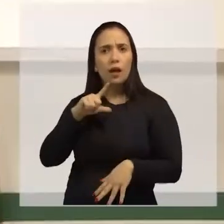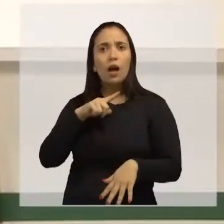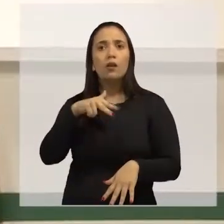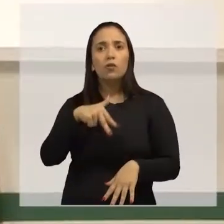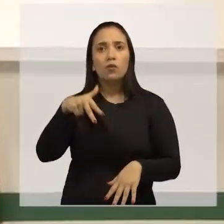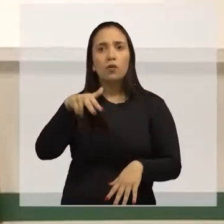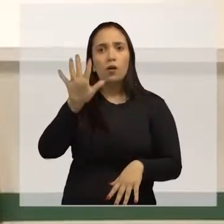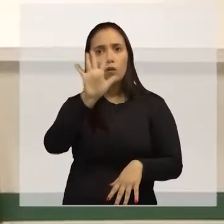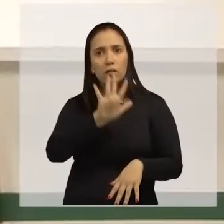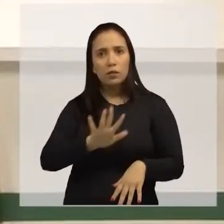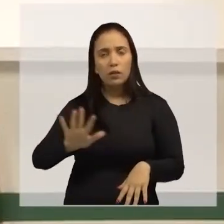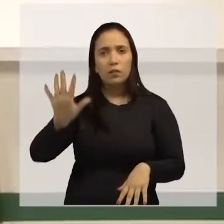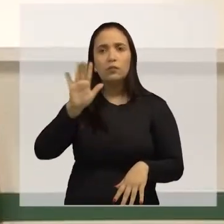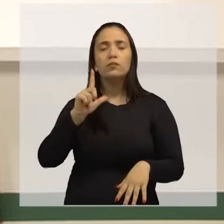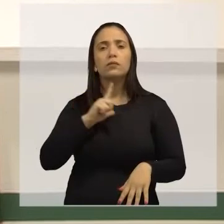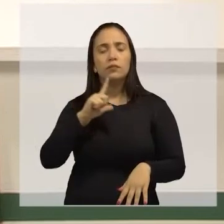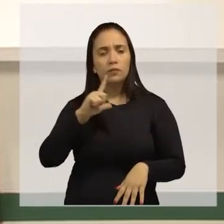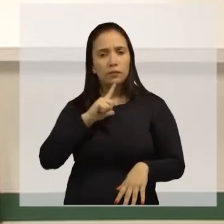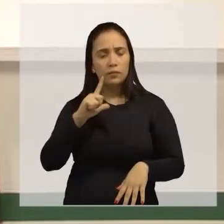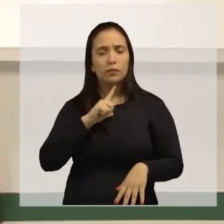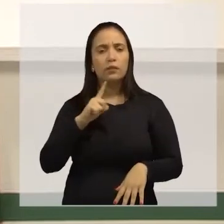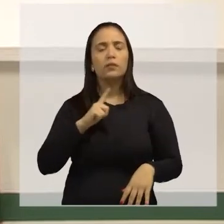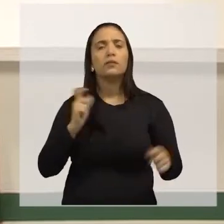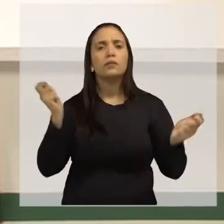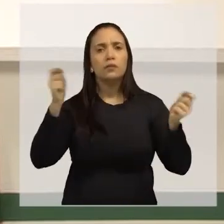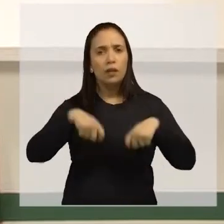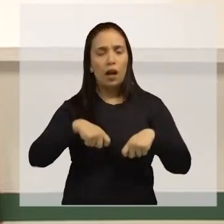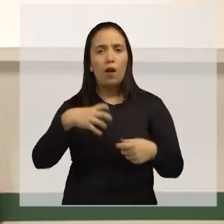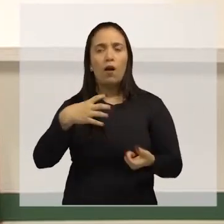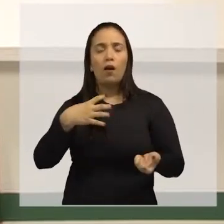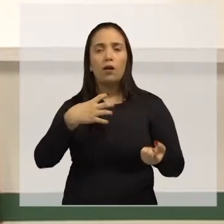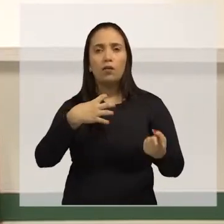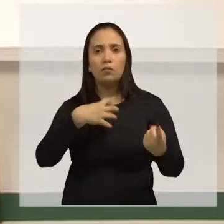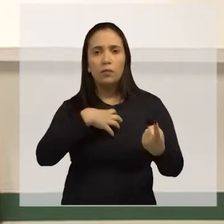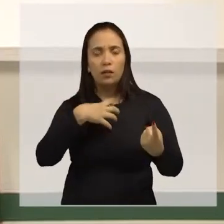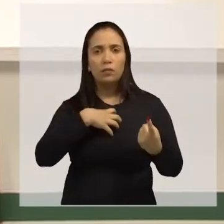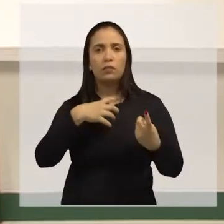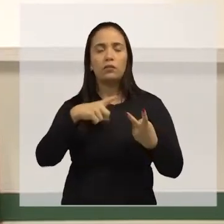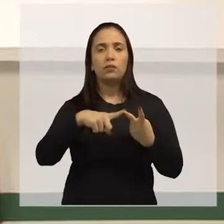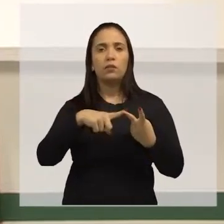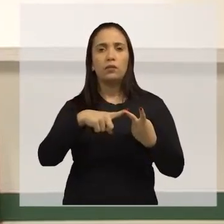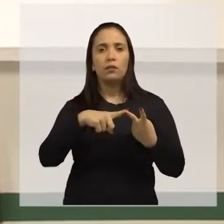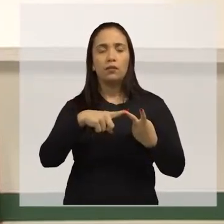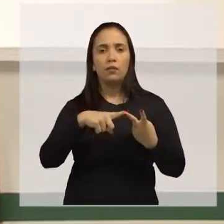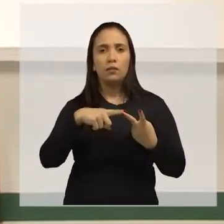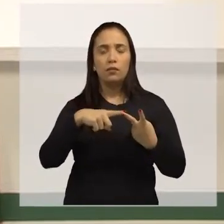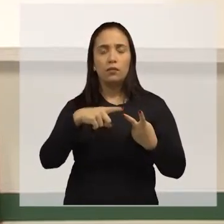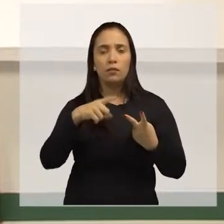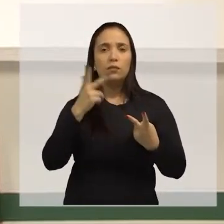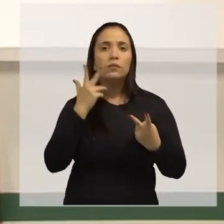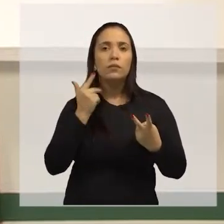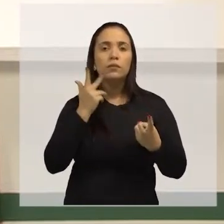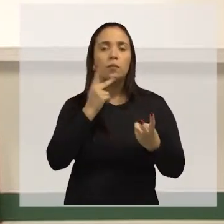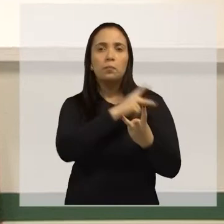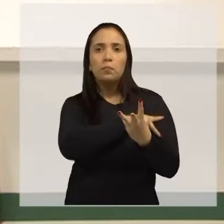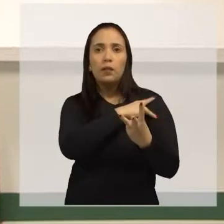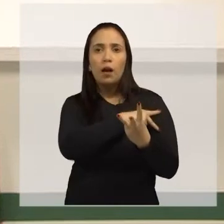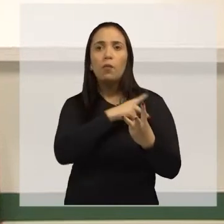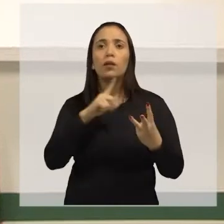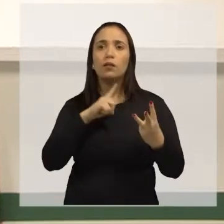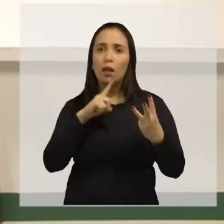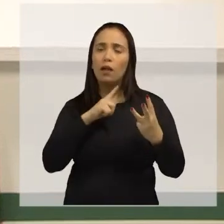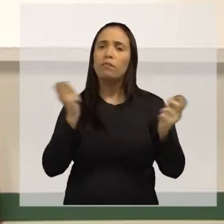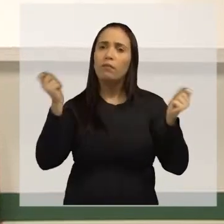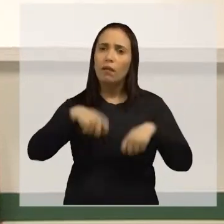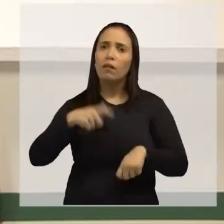tem condições no primeiro turno de eleger o governador da Bahia, o governador do Ceará e o governador do Piauí. O governador do Ceará é um exemplo de administração pública no Brasil